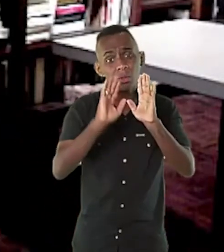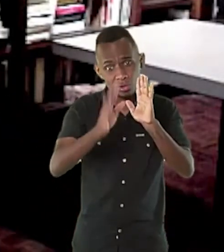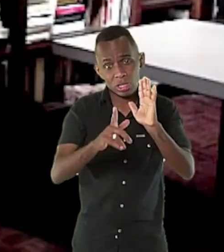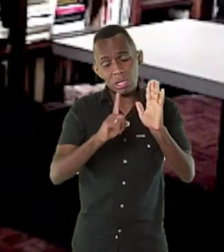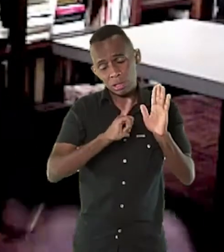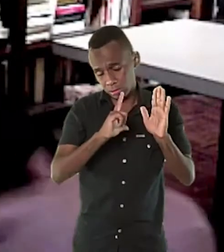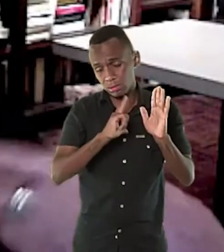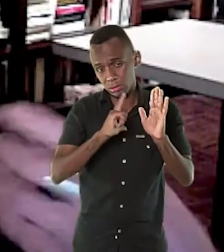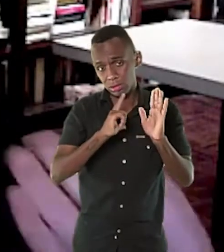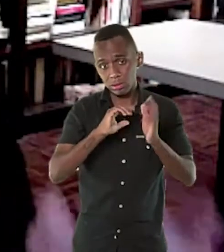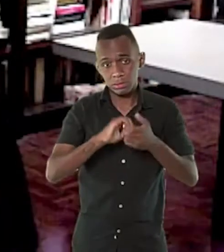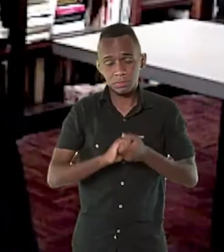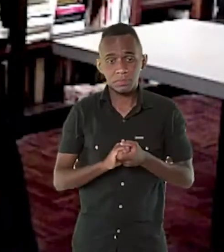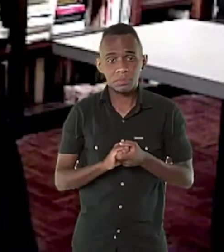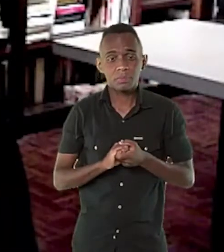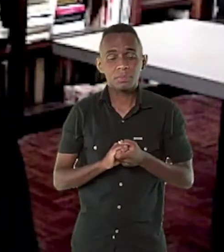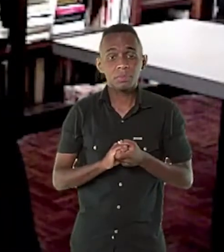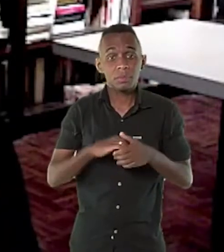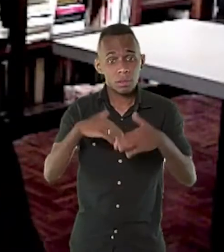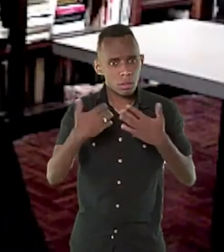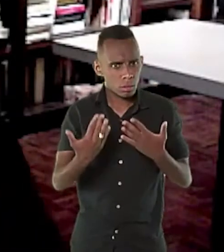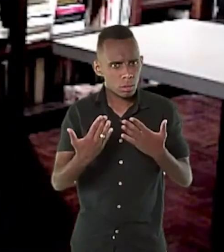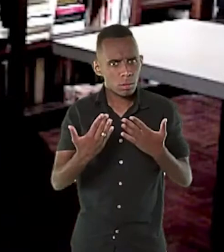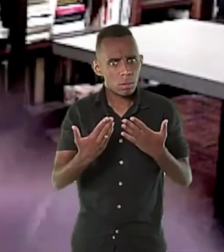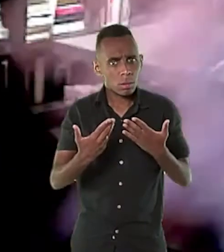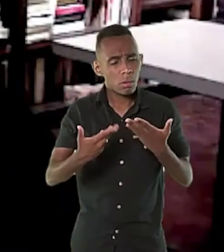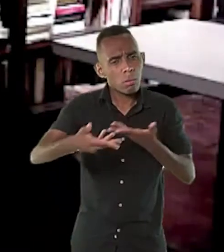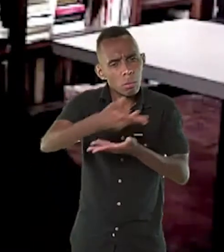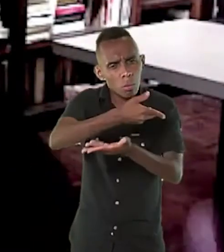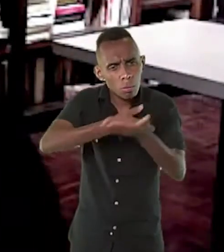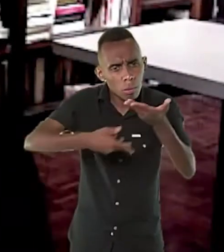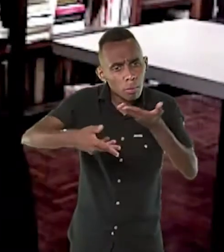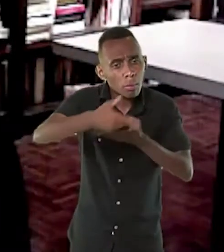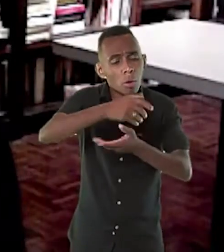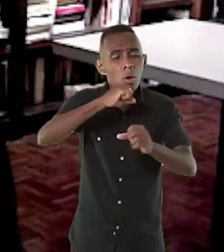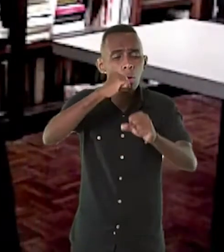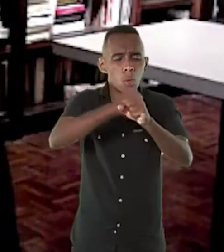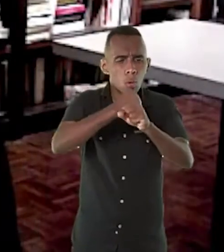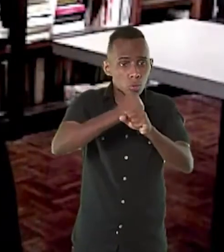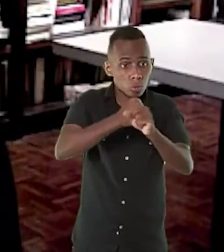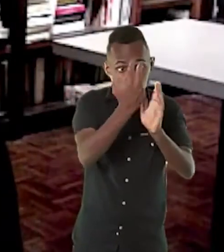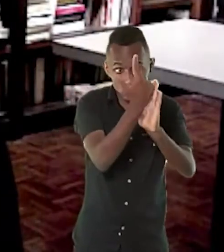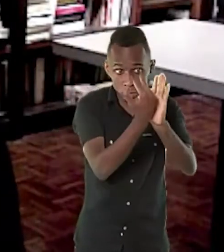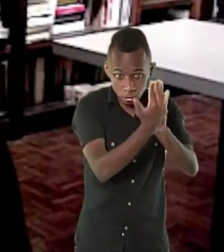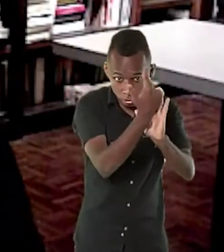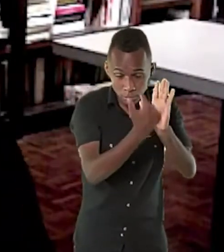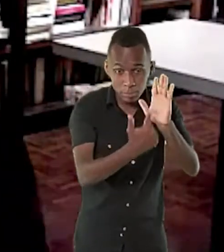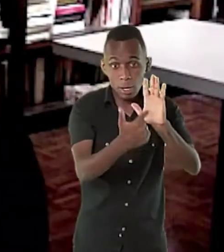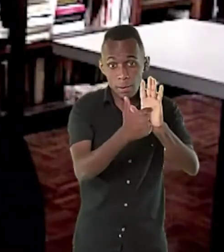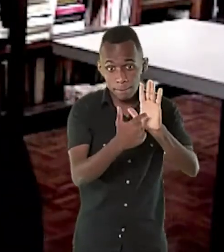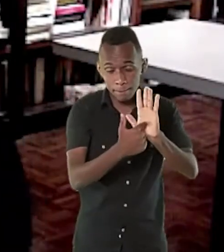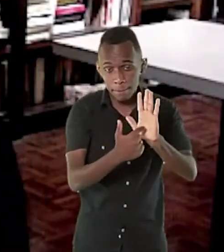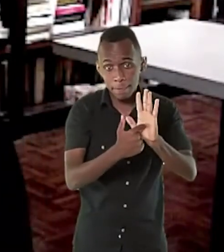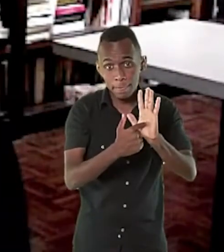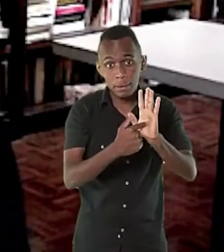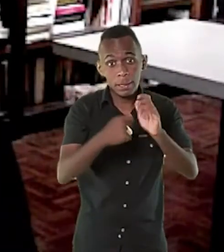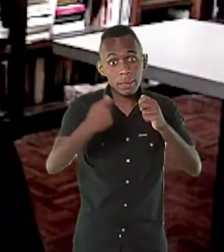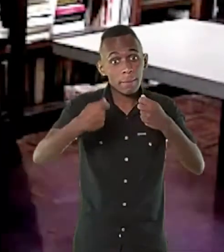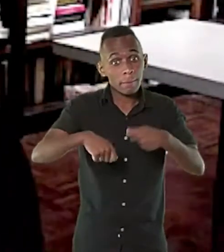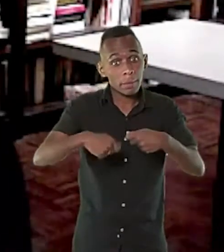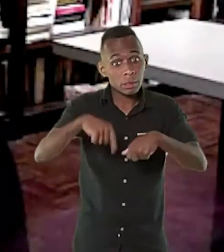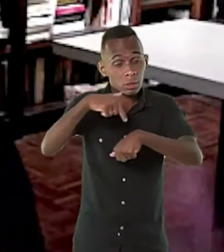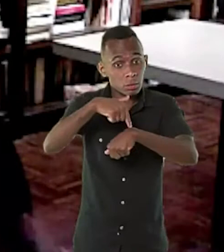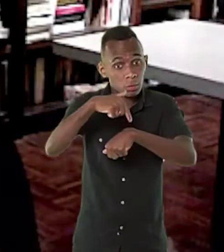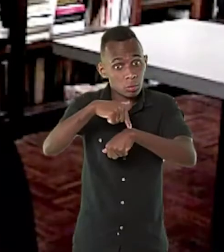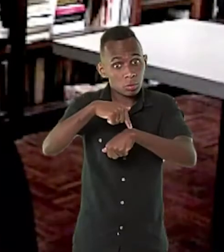pré-estabelecidos. E para transmitir, para construir as imagens dessa ocupação. É nesse momento que nós